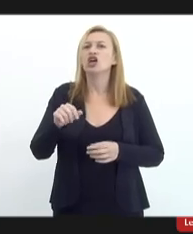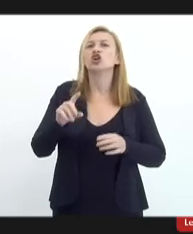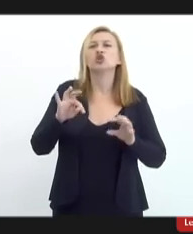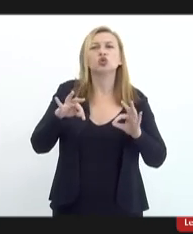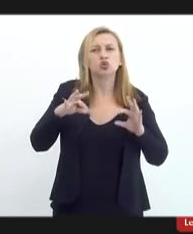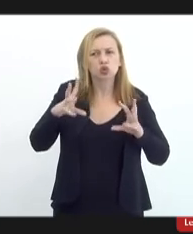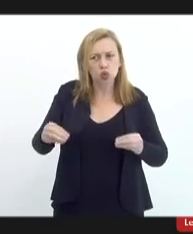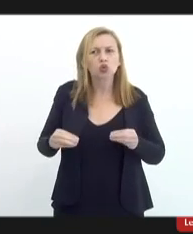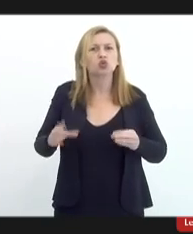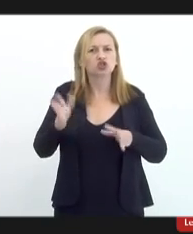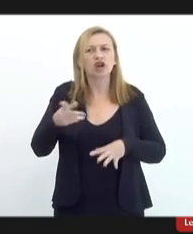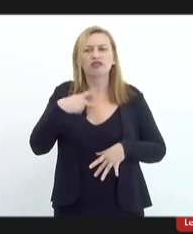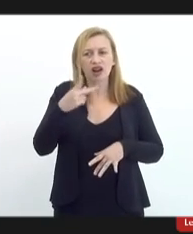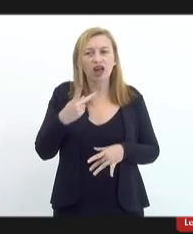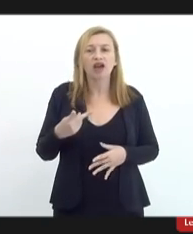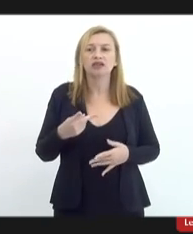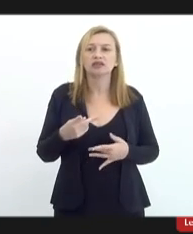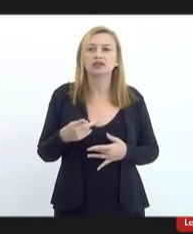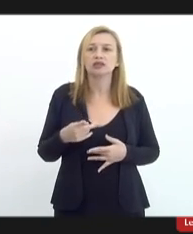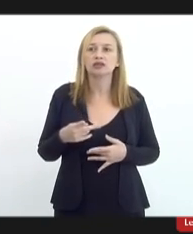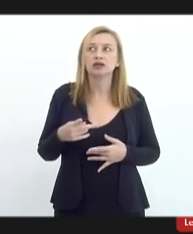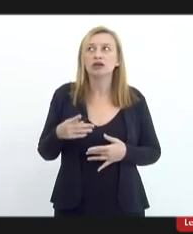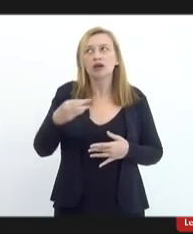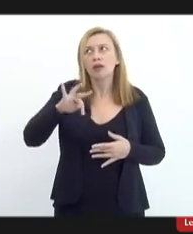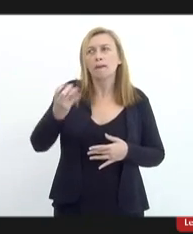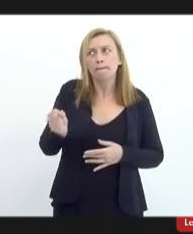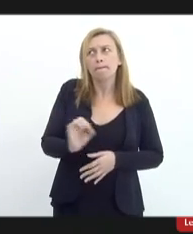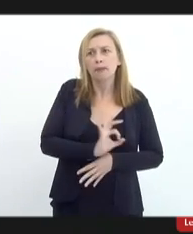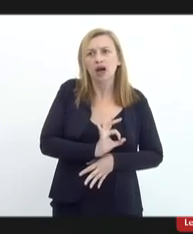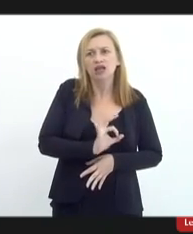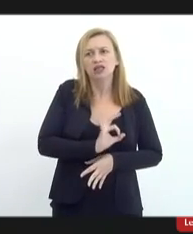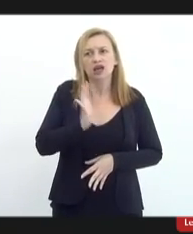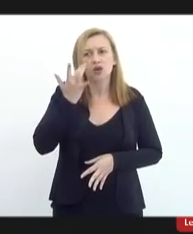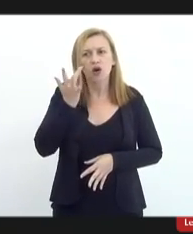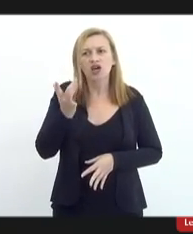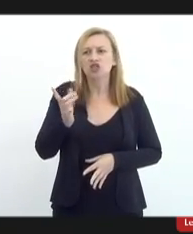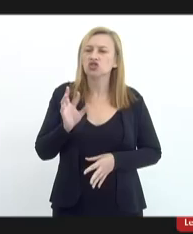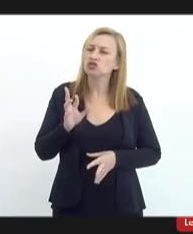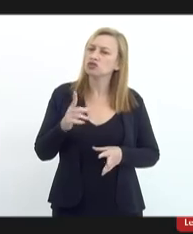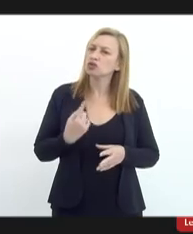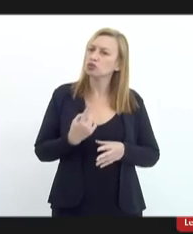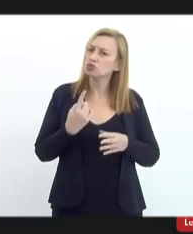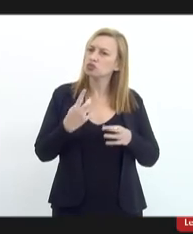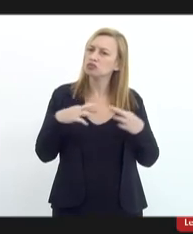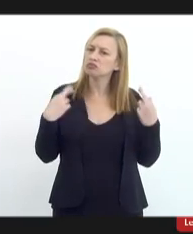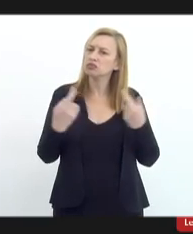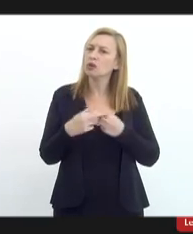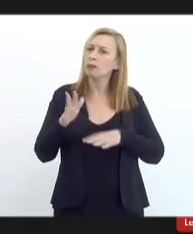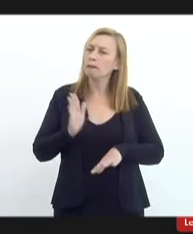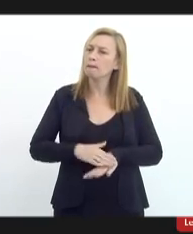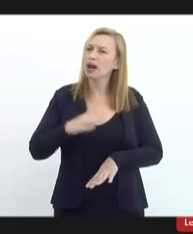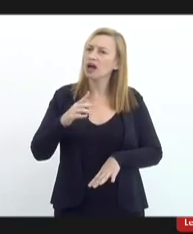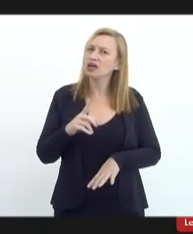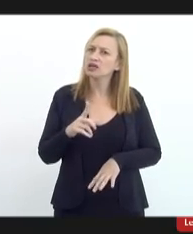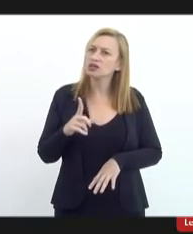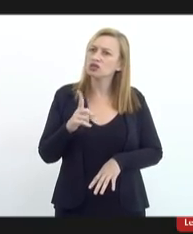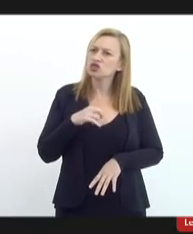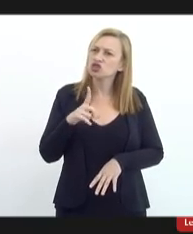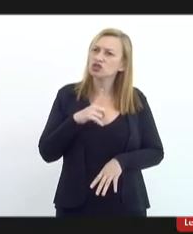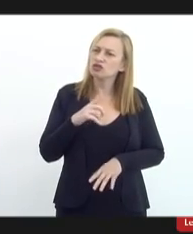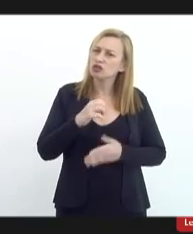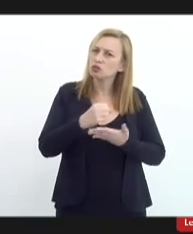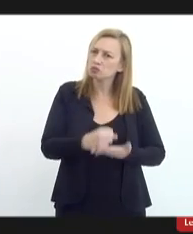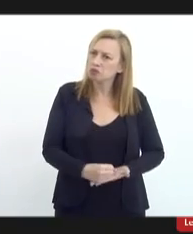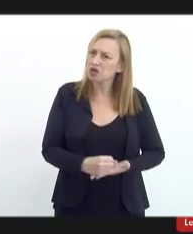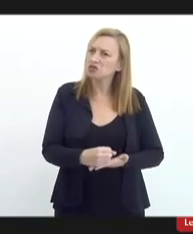acho que talvez tenha sido, Marta, uma das sessões mais onde nós tivemos um